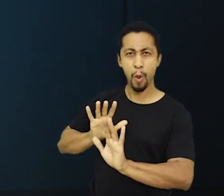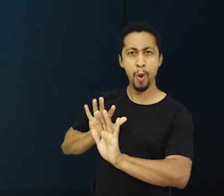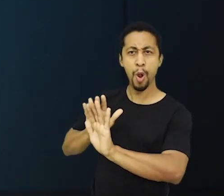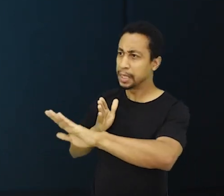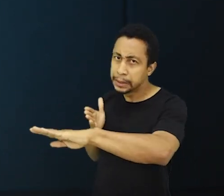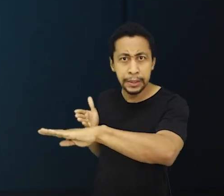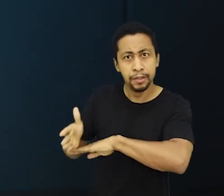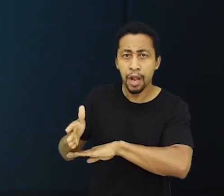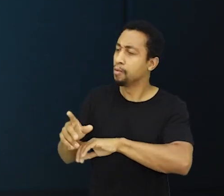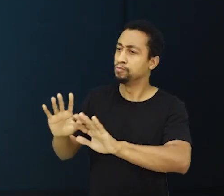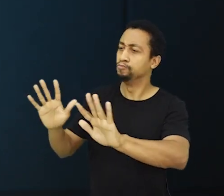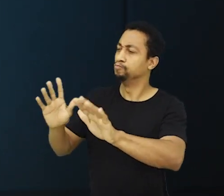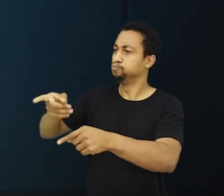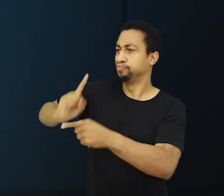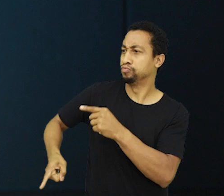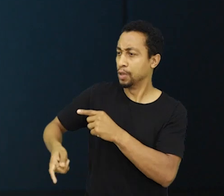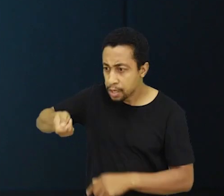para que ele não desse a sentença.